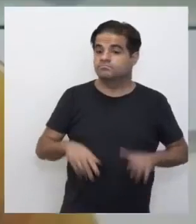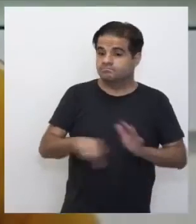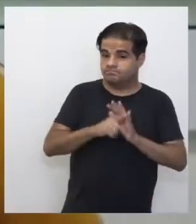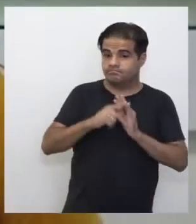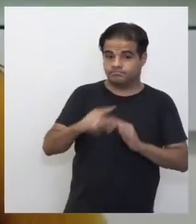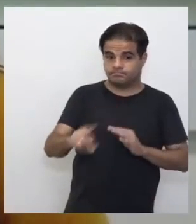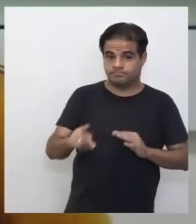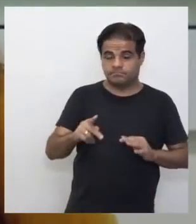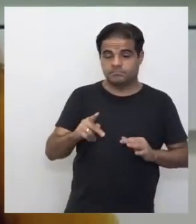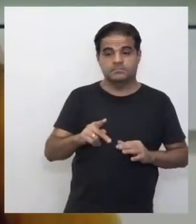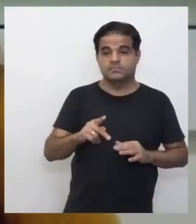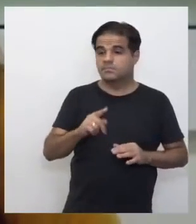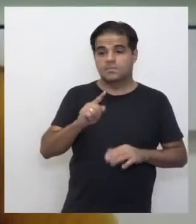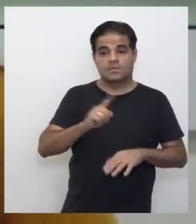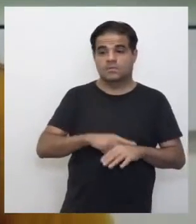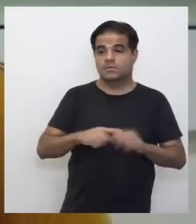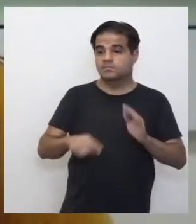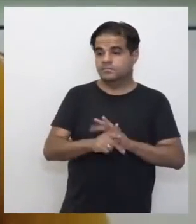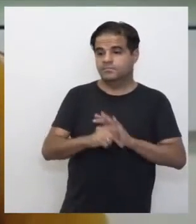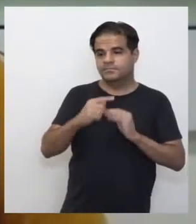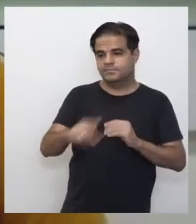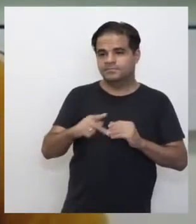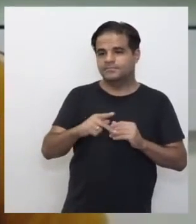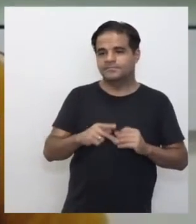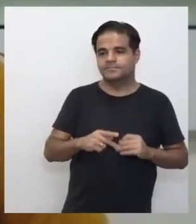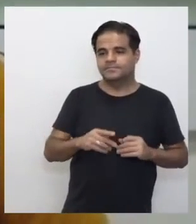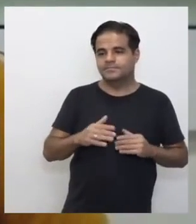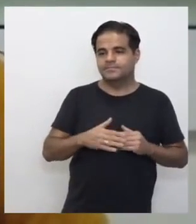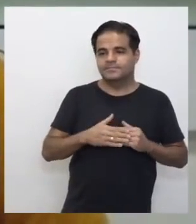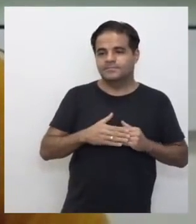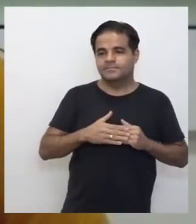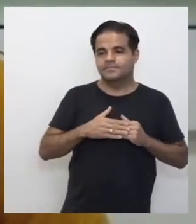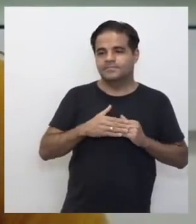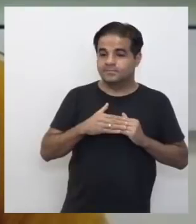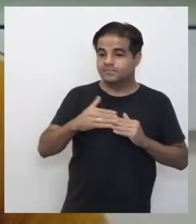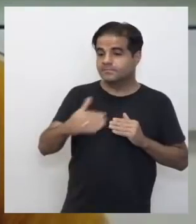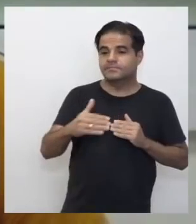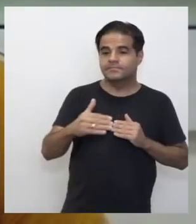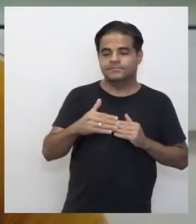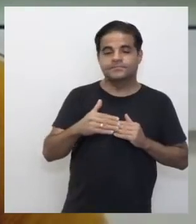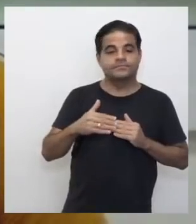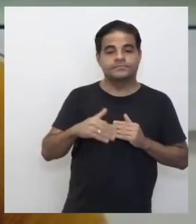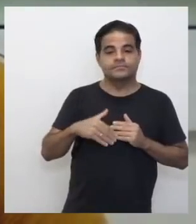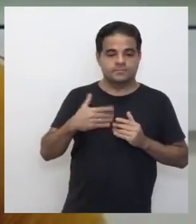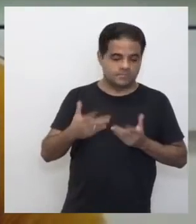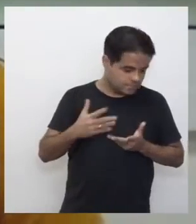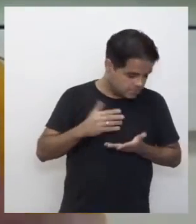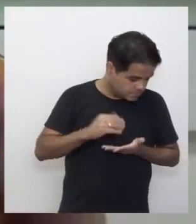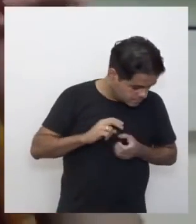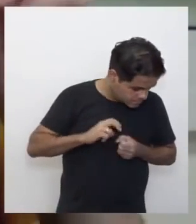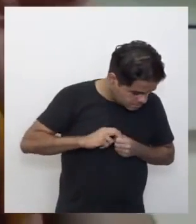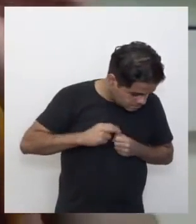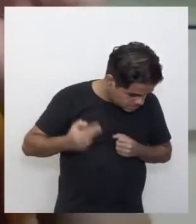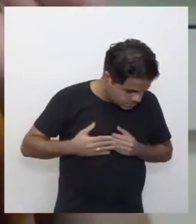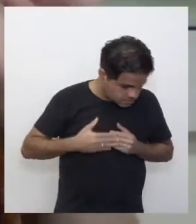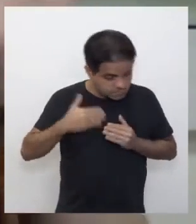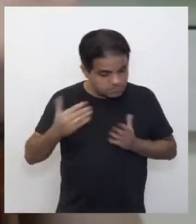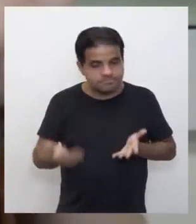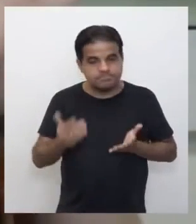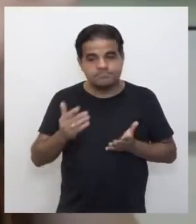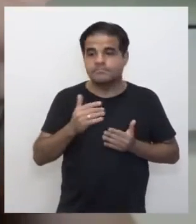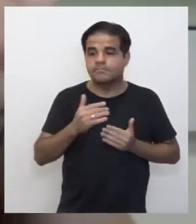própria, que não é esta, né? Que a gente se acostumou a entender como racionalidade, talvez